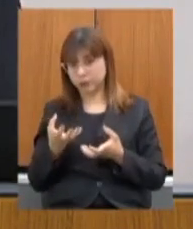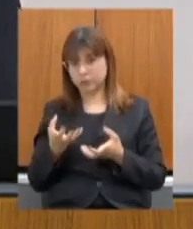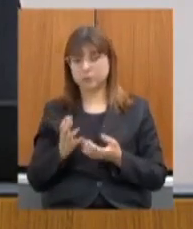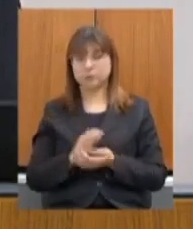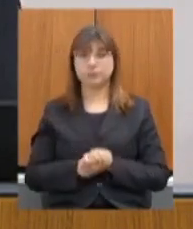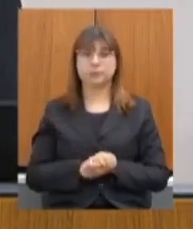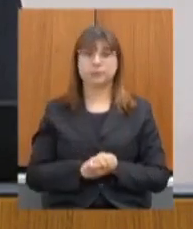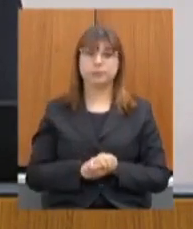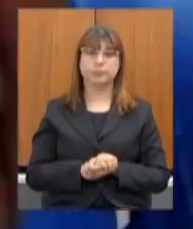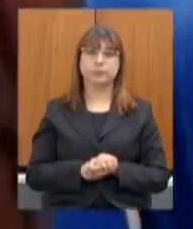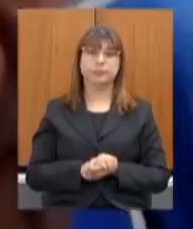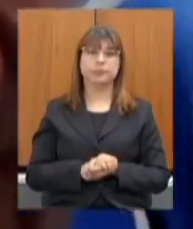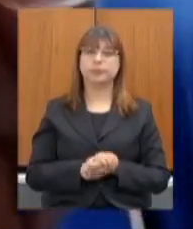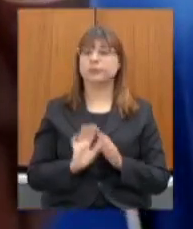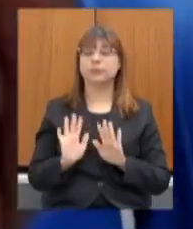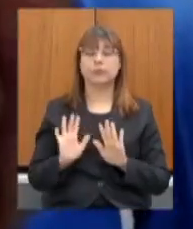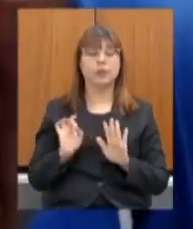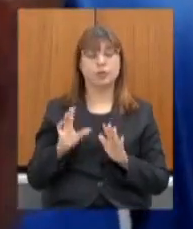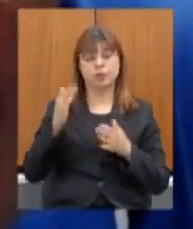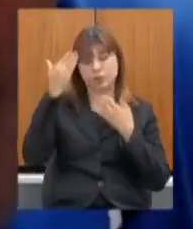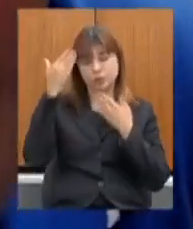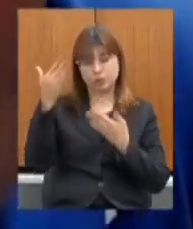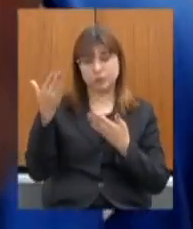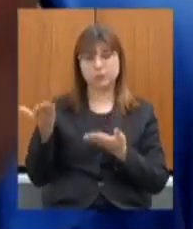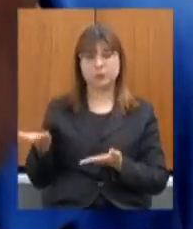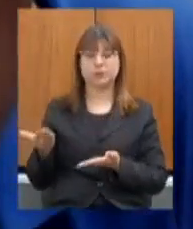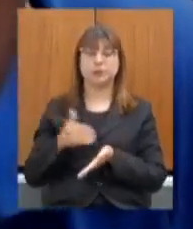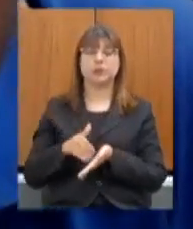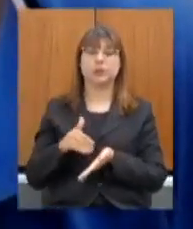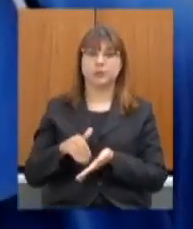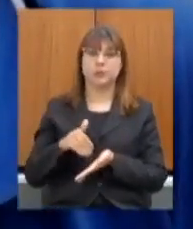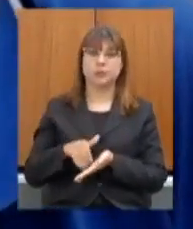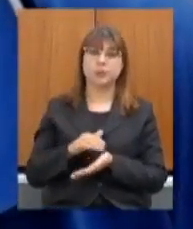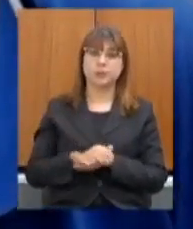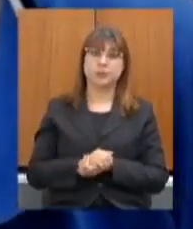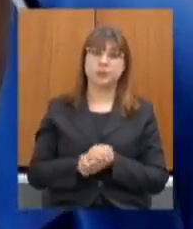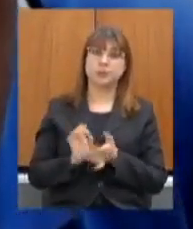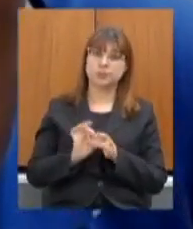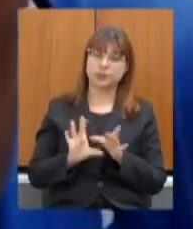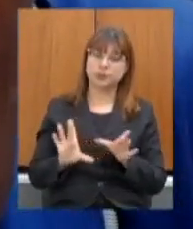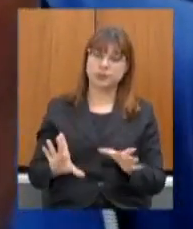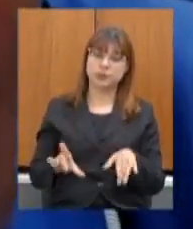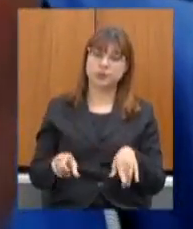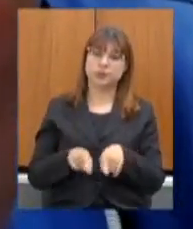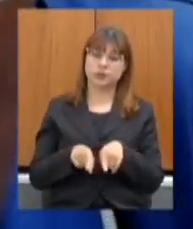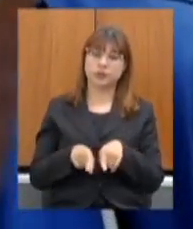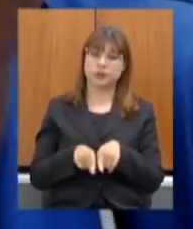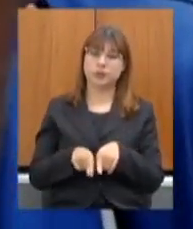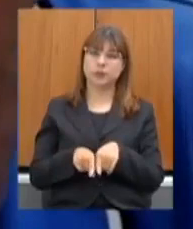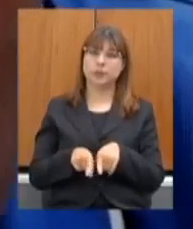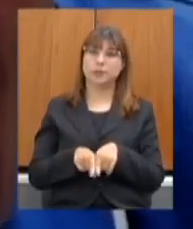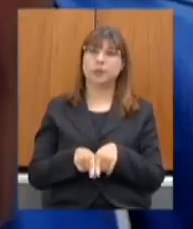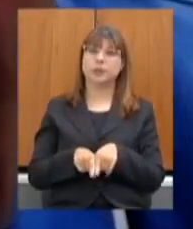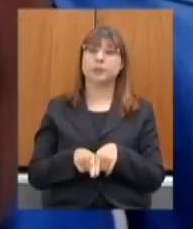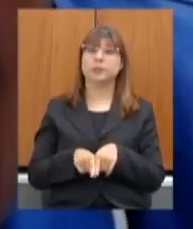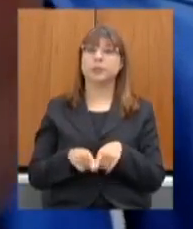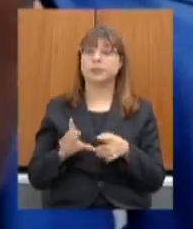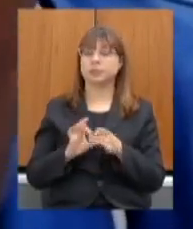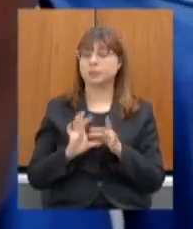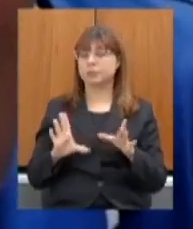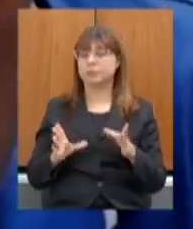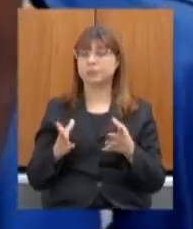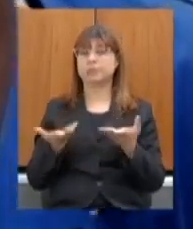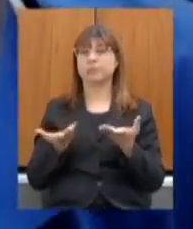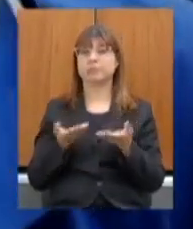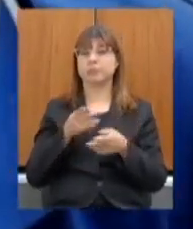Eu quero apenas agradecer a vossa excelência pela disposição e o denodo em prol da Assembleia Legislativa e do